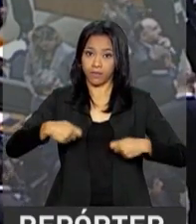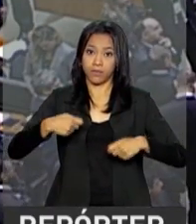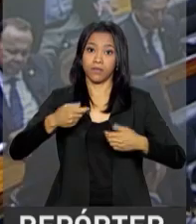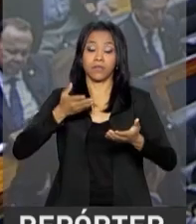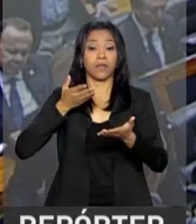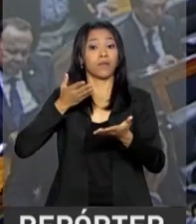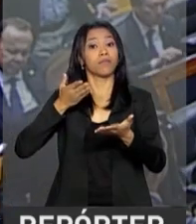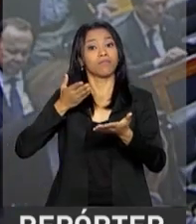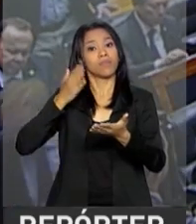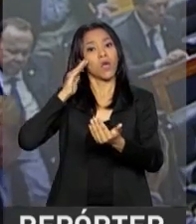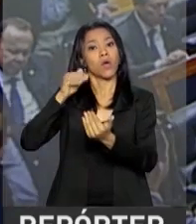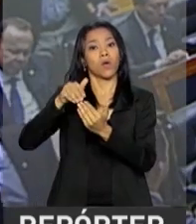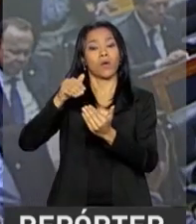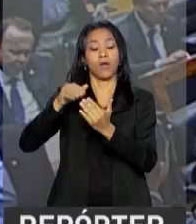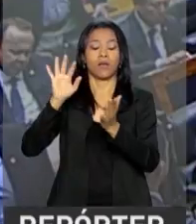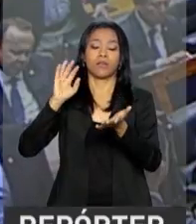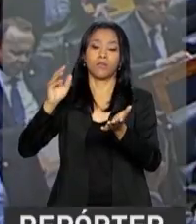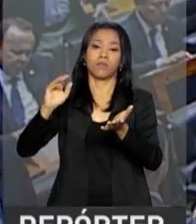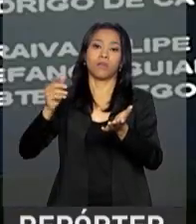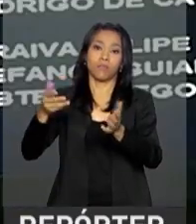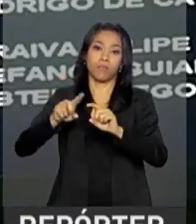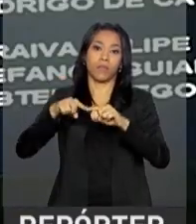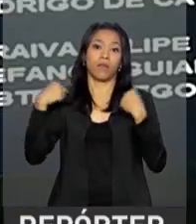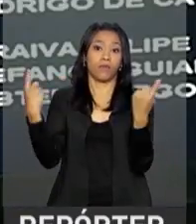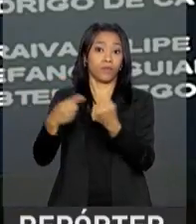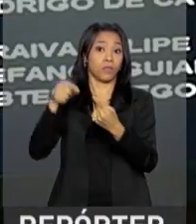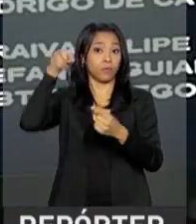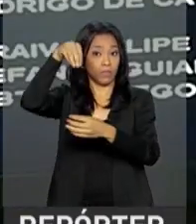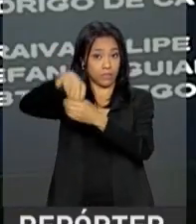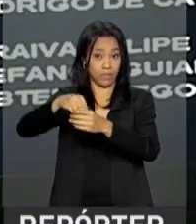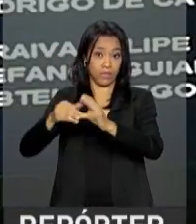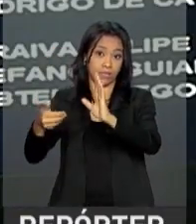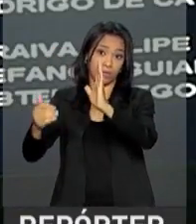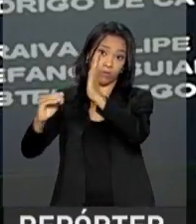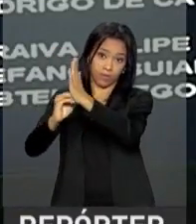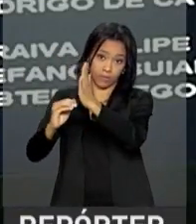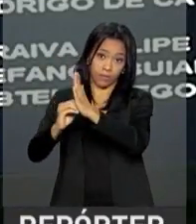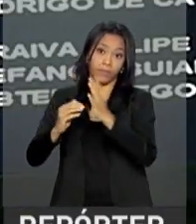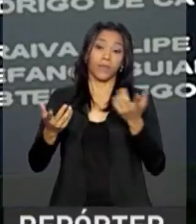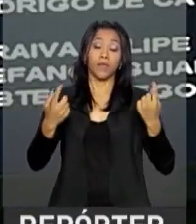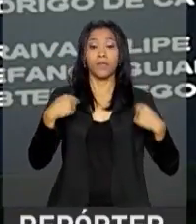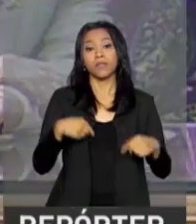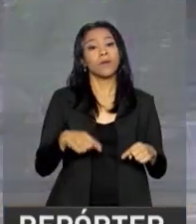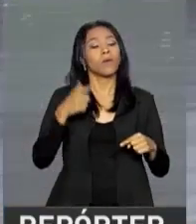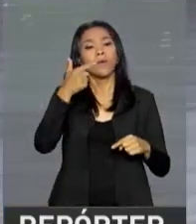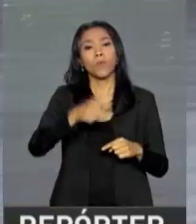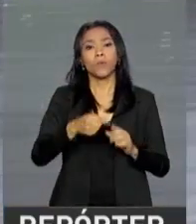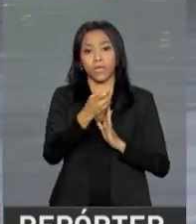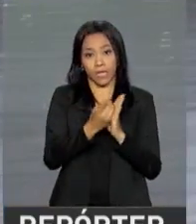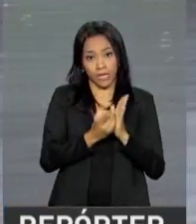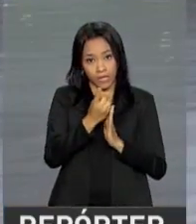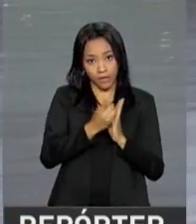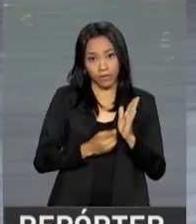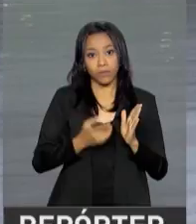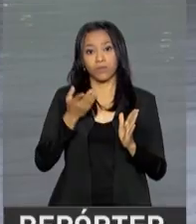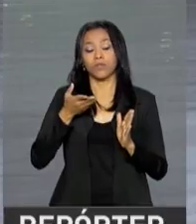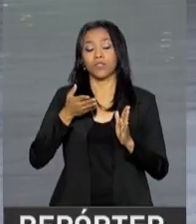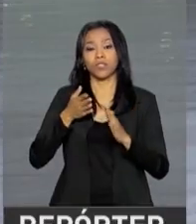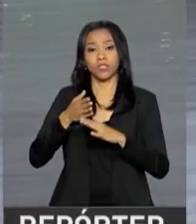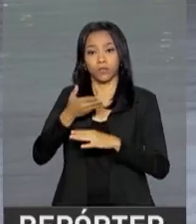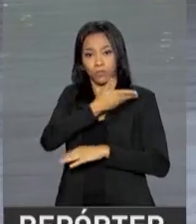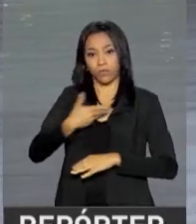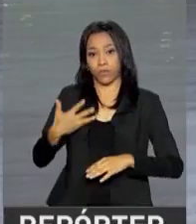federal em sessão que deve acontecer ainda hoje ontem pela manhã no palácio da alvorada o decreto de intervenção no rio de janeiro foi aprovado pelos conselhos